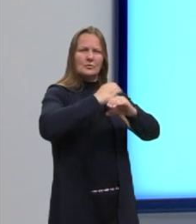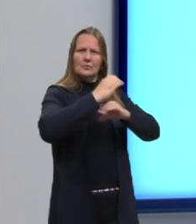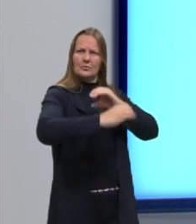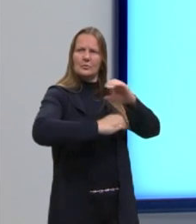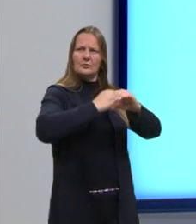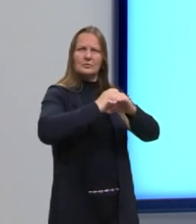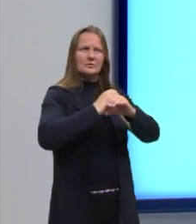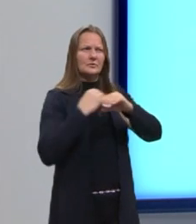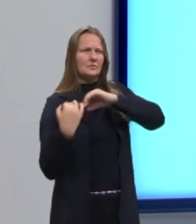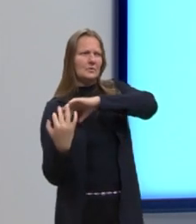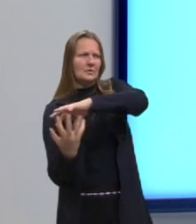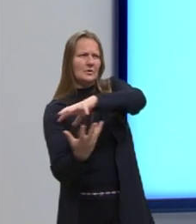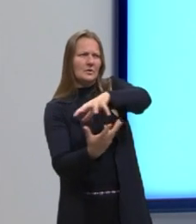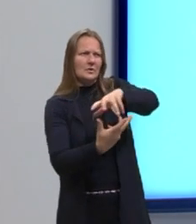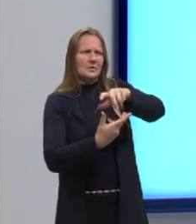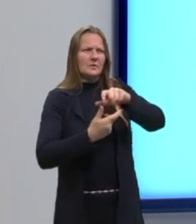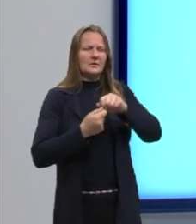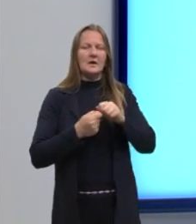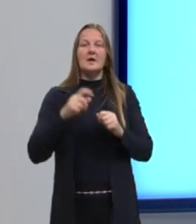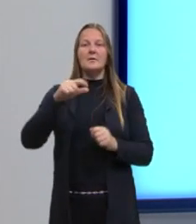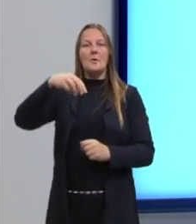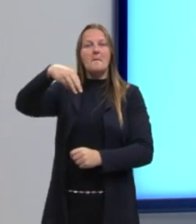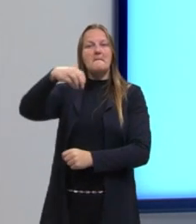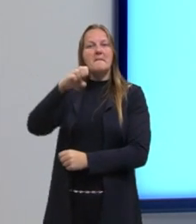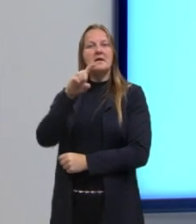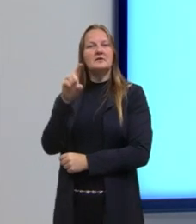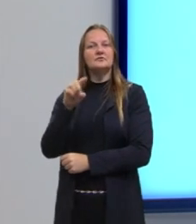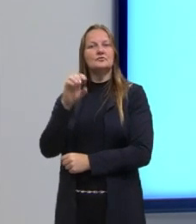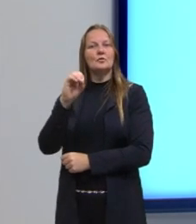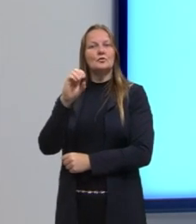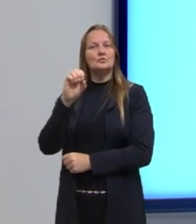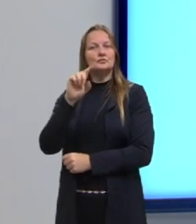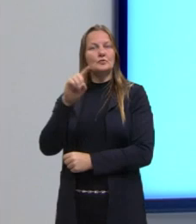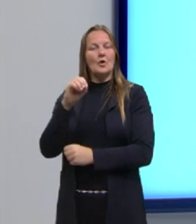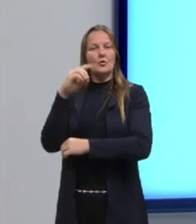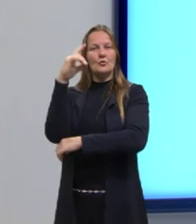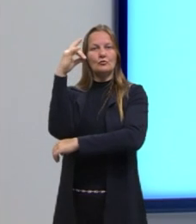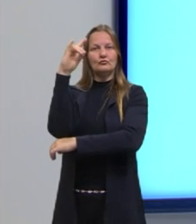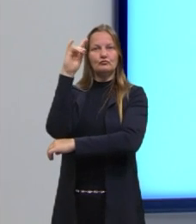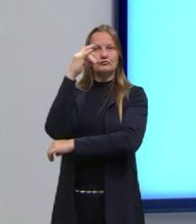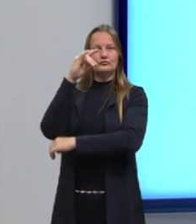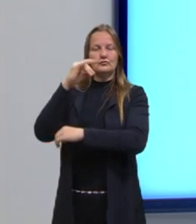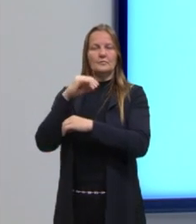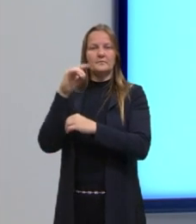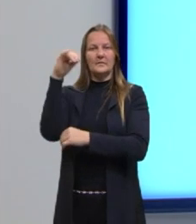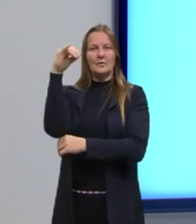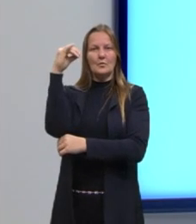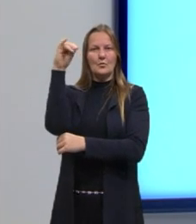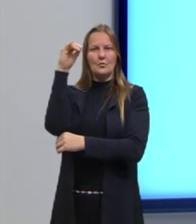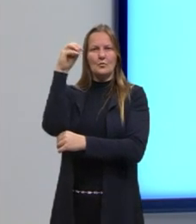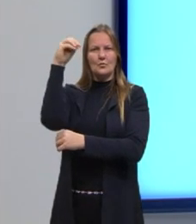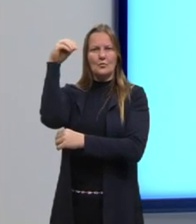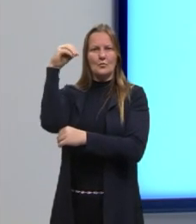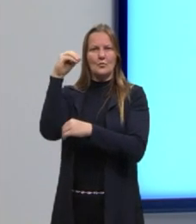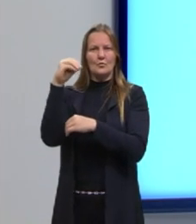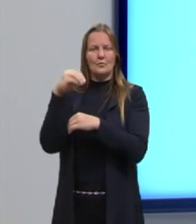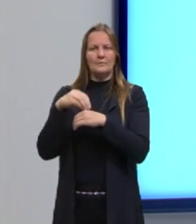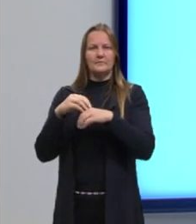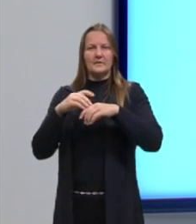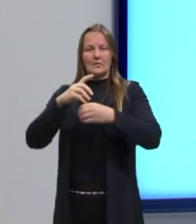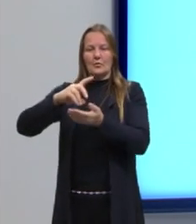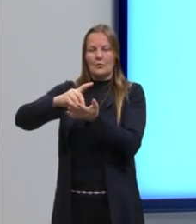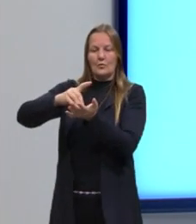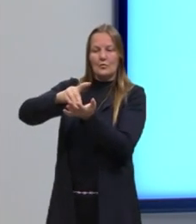depois nós temos o período mesozóico que é o tráfico que é e o Jurássico que é bem caracterizado por